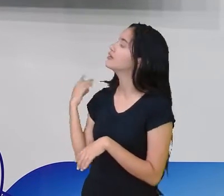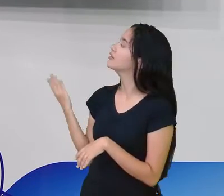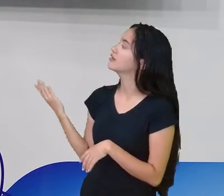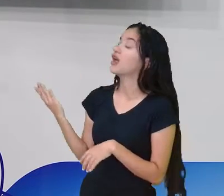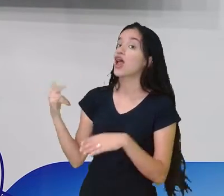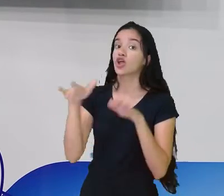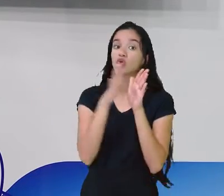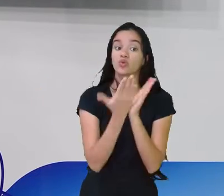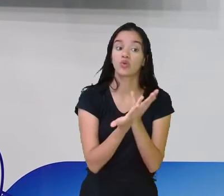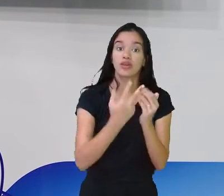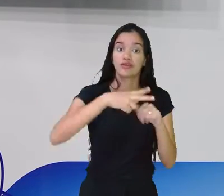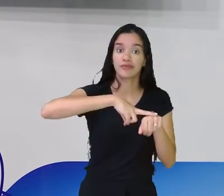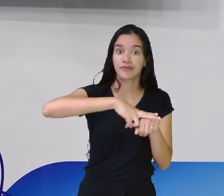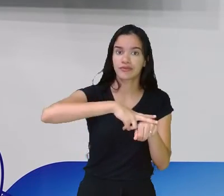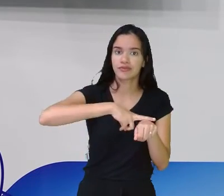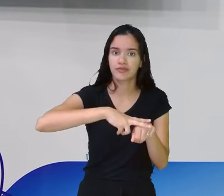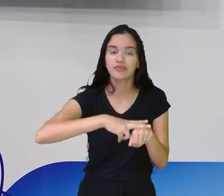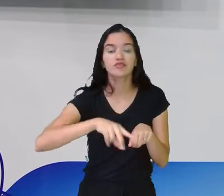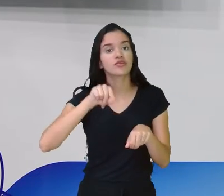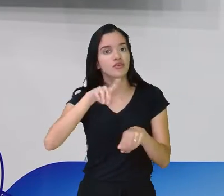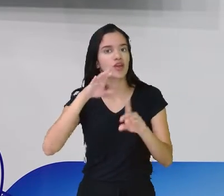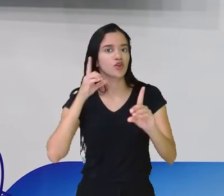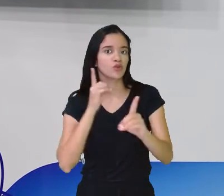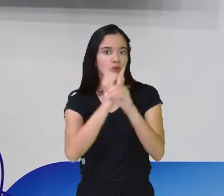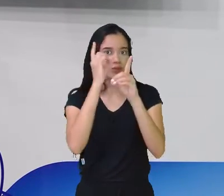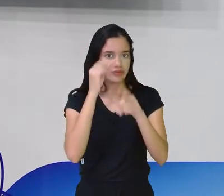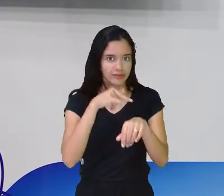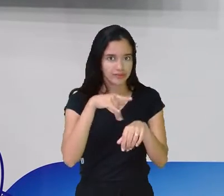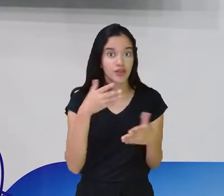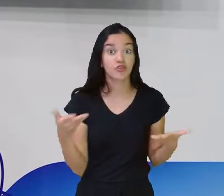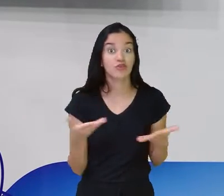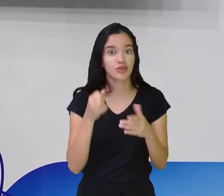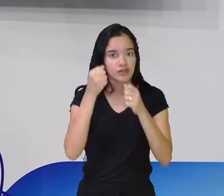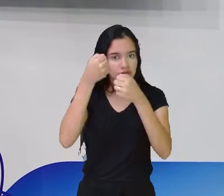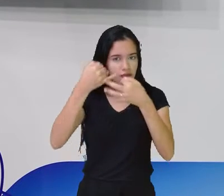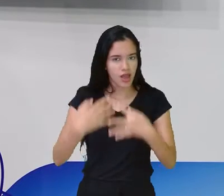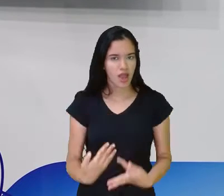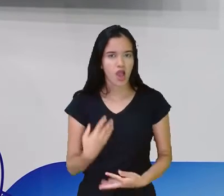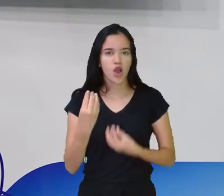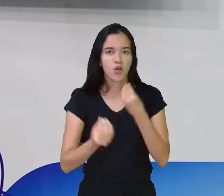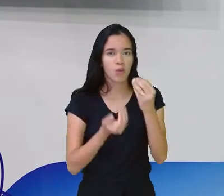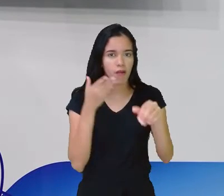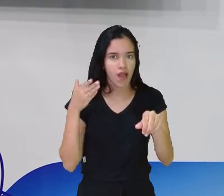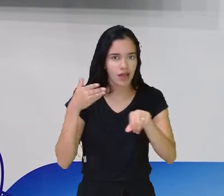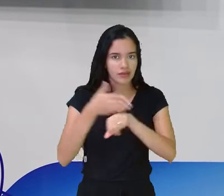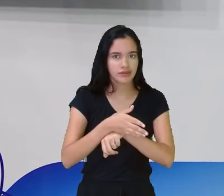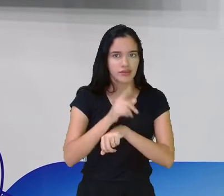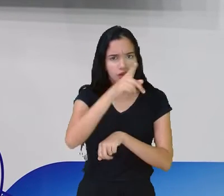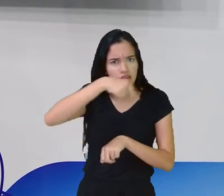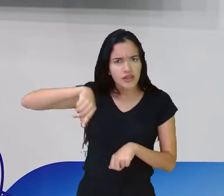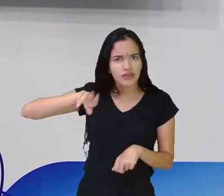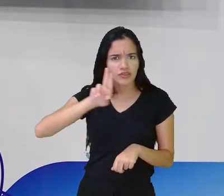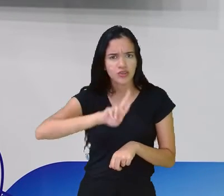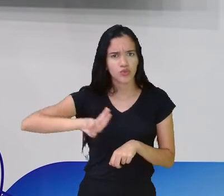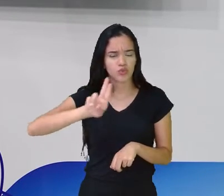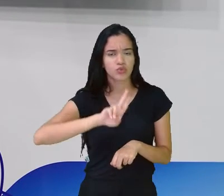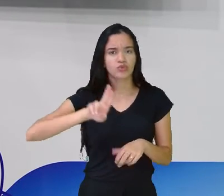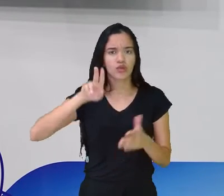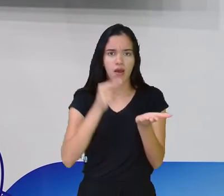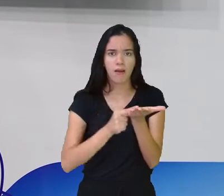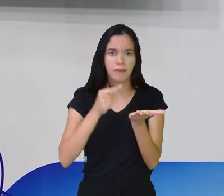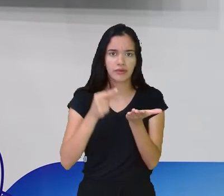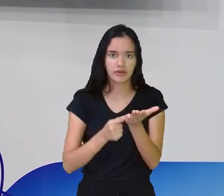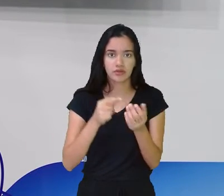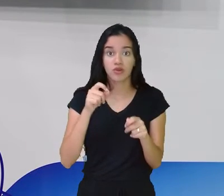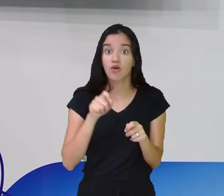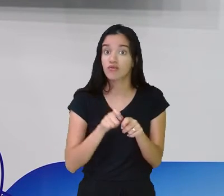tem muitos outros e você vai encontrar na árvore de livros, que eu vou te explicar rapidinho como você acessa. Você está usando o aplicativo? Não faz agora